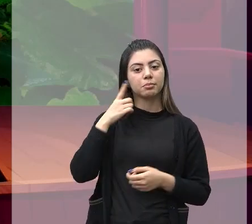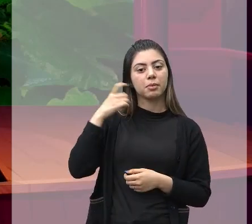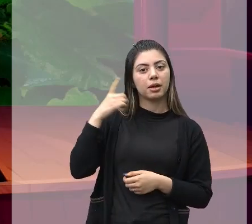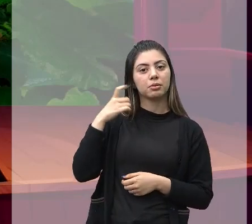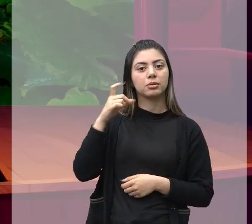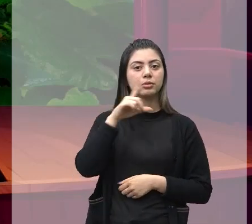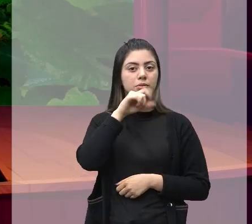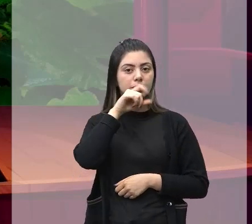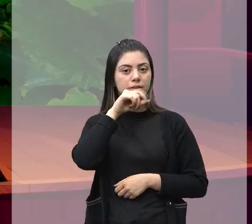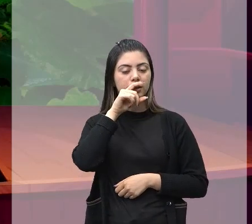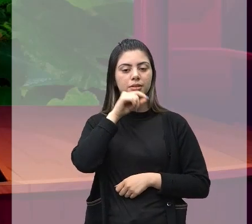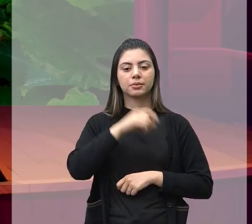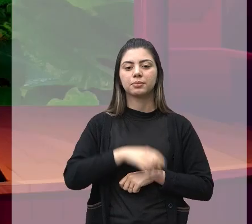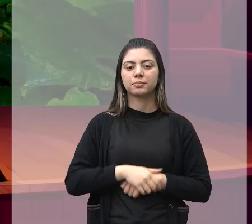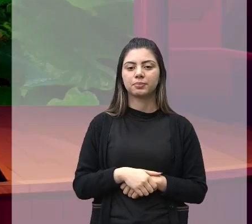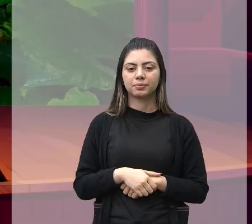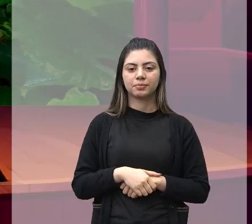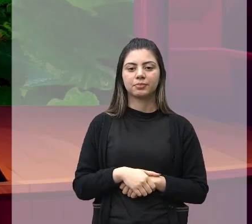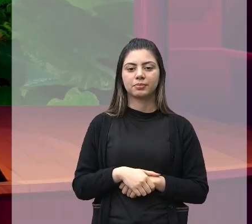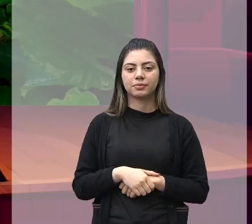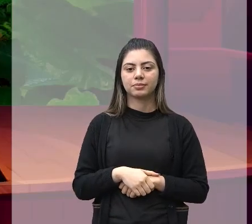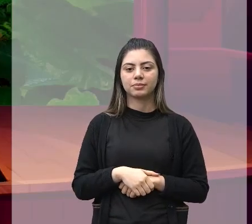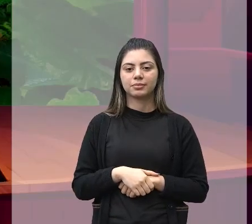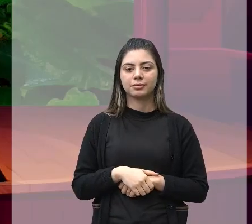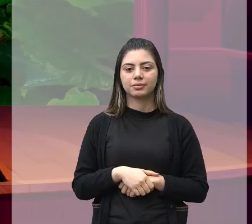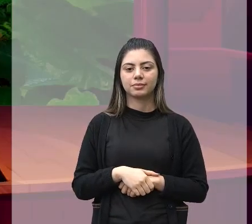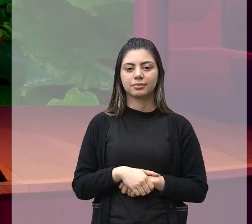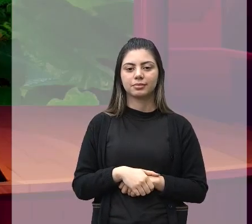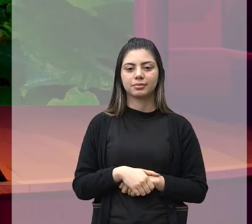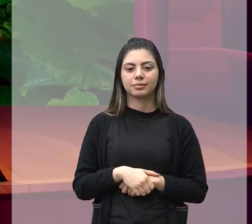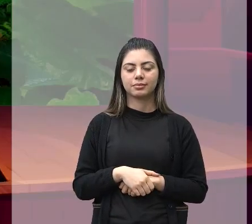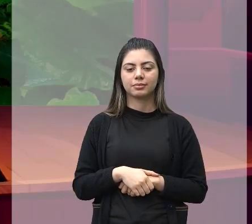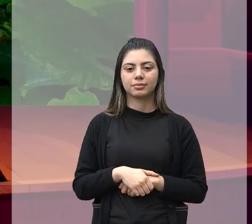o efeito do nosso sonoplasta.